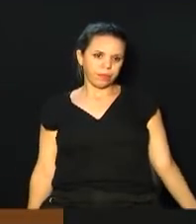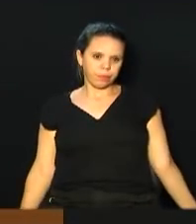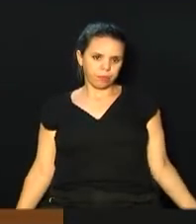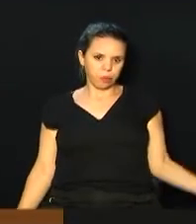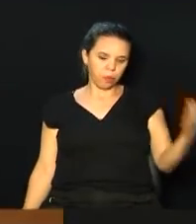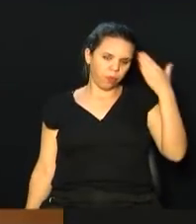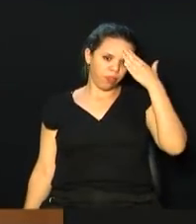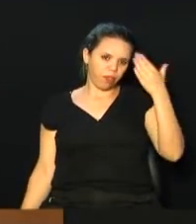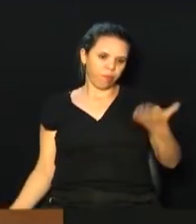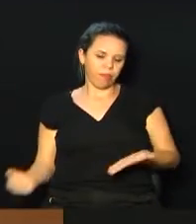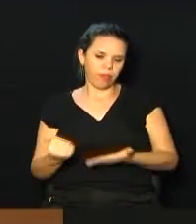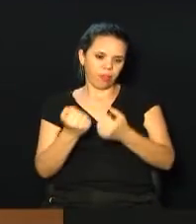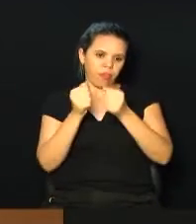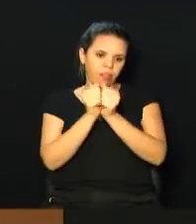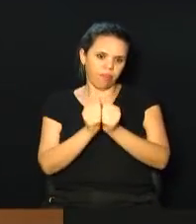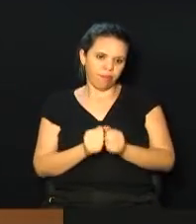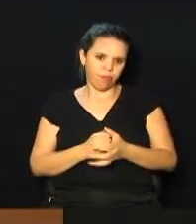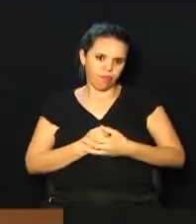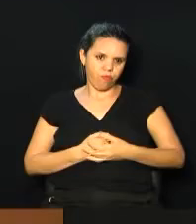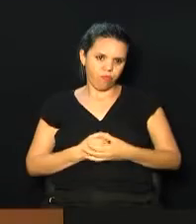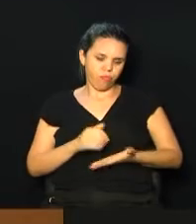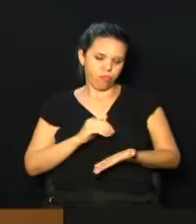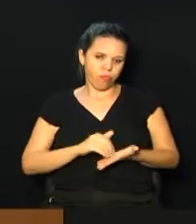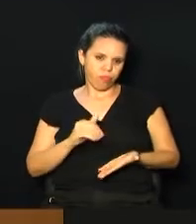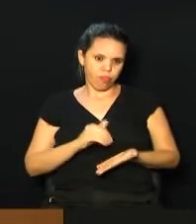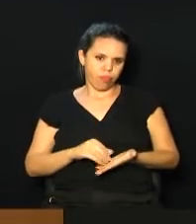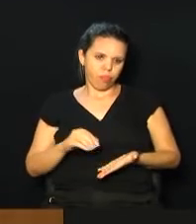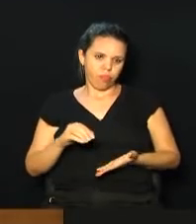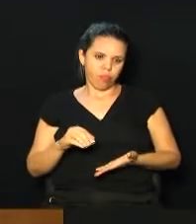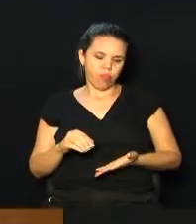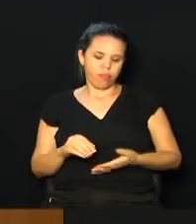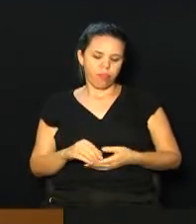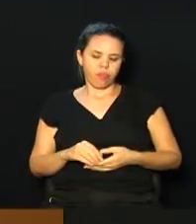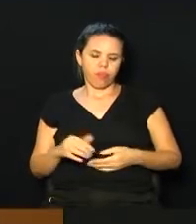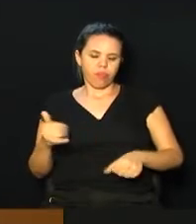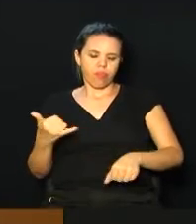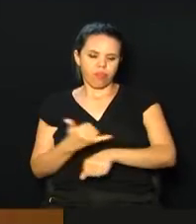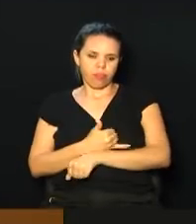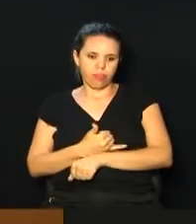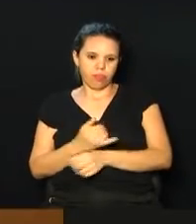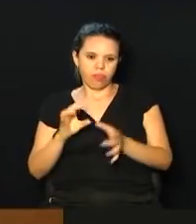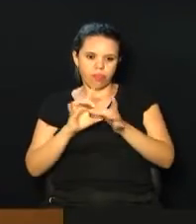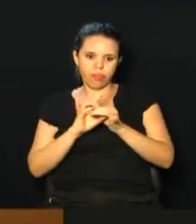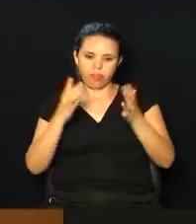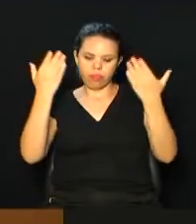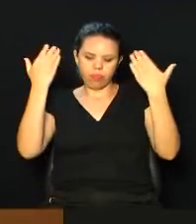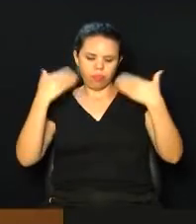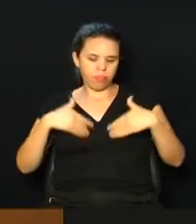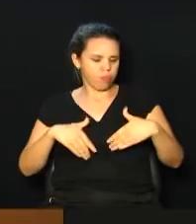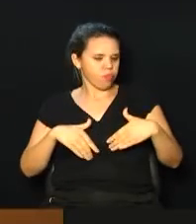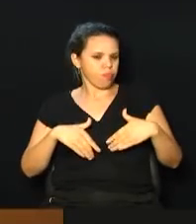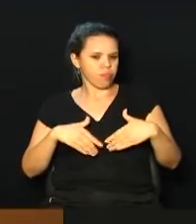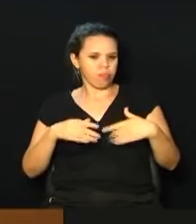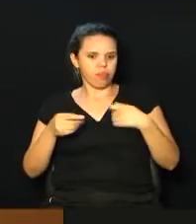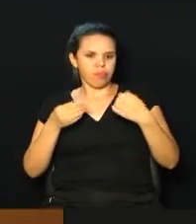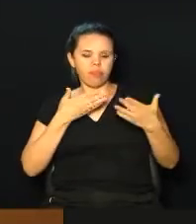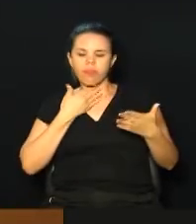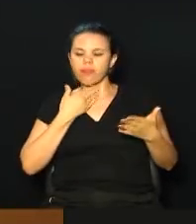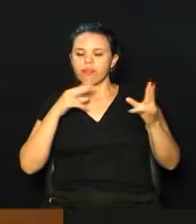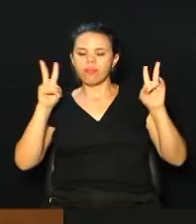Agradeço a companhia do secretário Barreiro. Me coloco sempre à disposição para